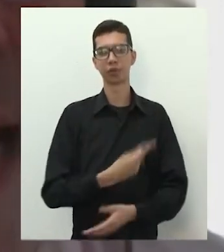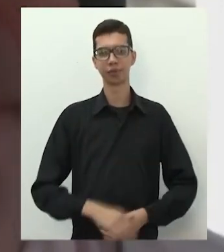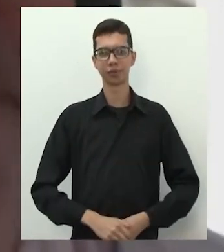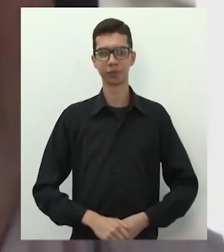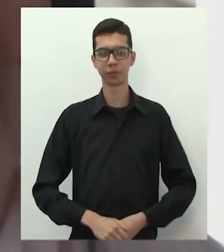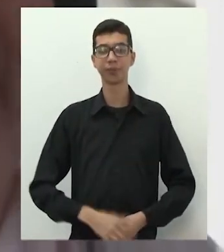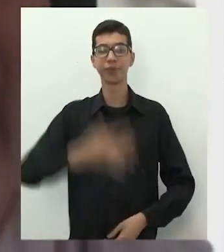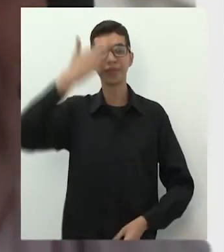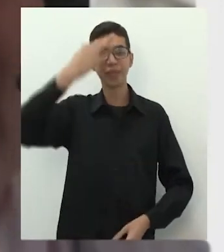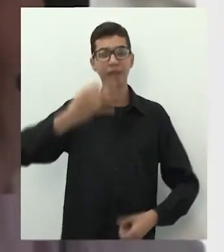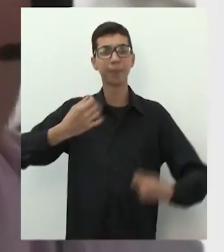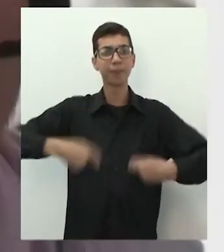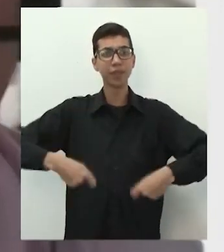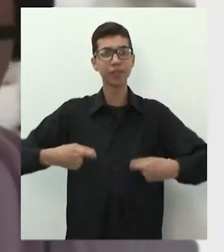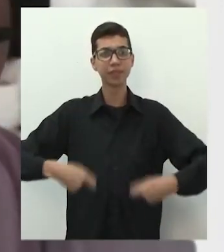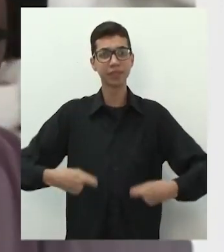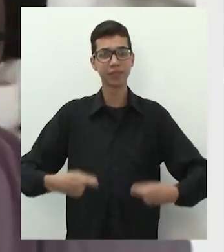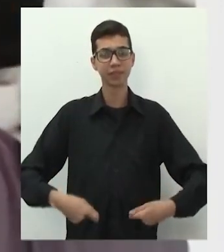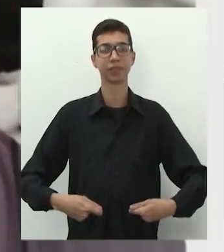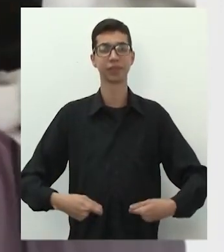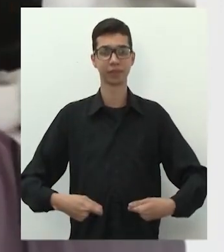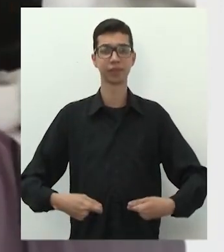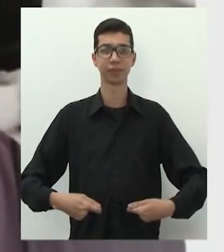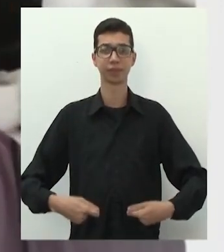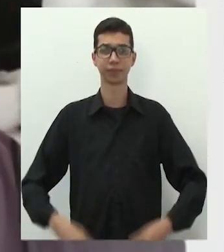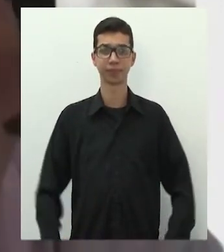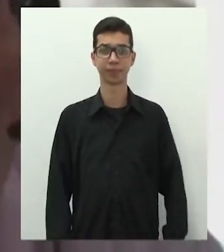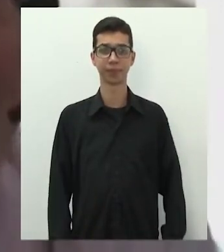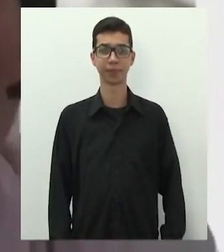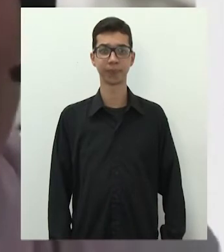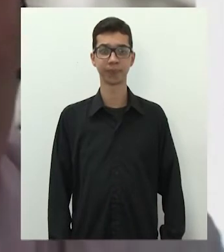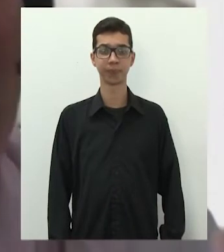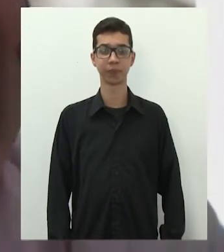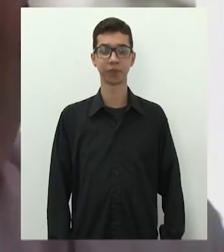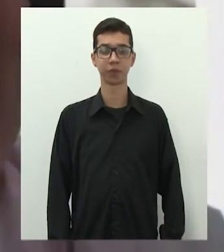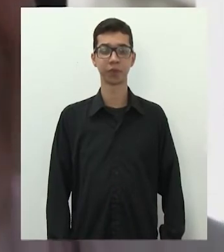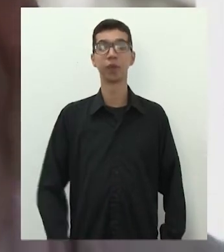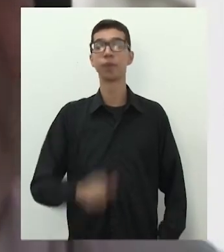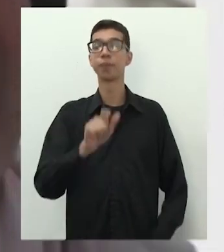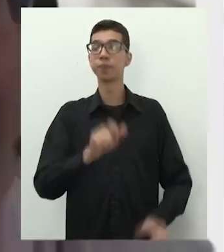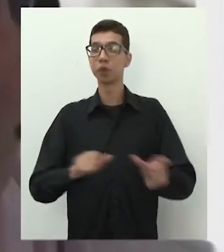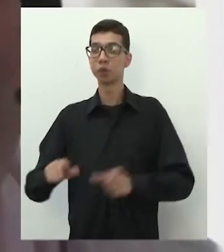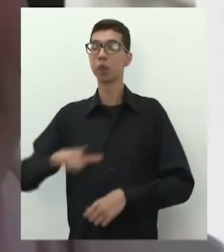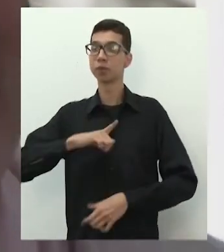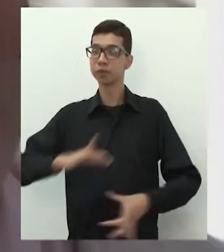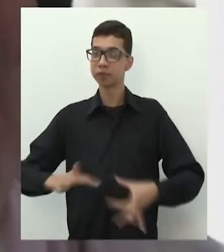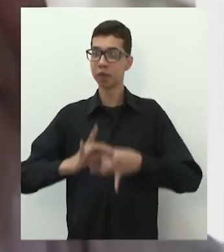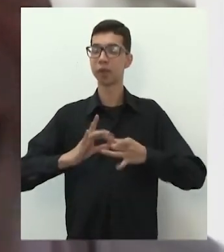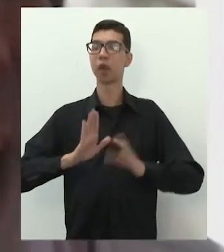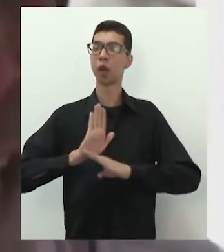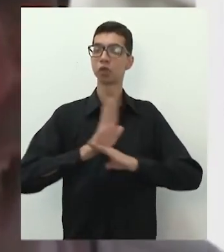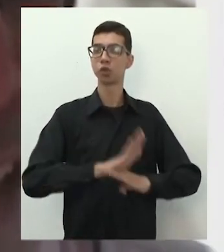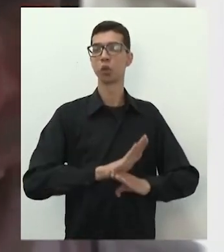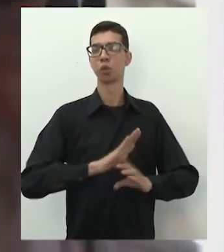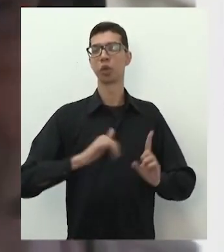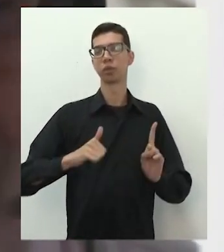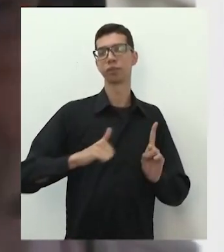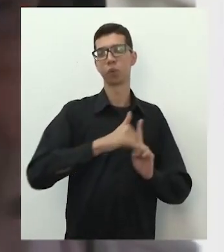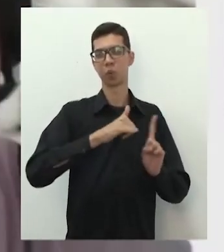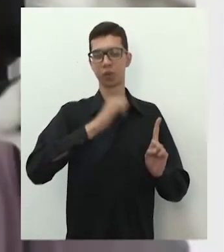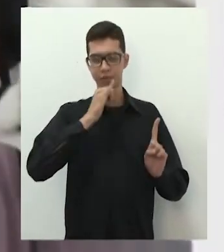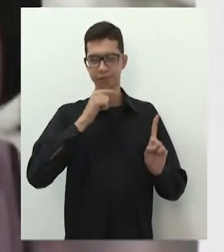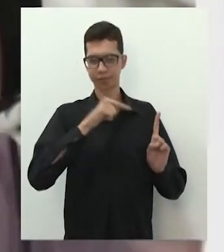um aconchego dizendo, olha, eu tenho medo de defender, mas eu estou do teu lado. Isso faz um bem do caramba na cabeça da